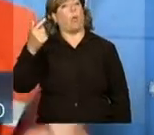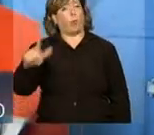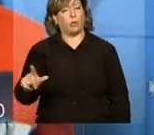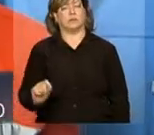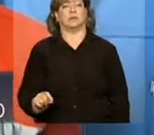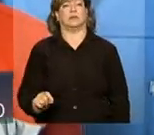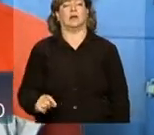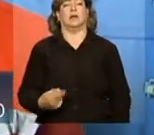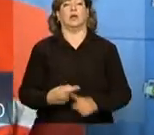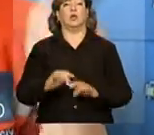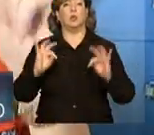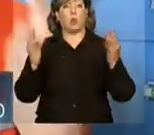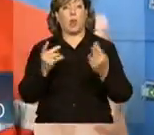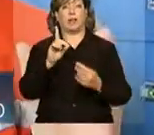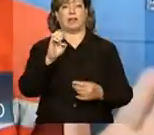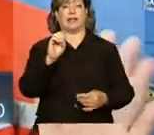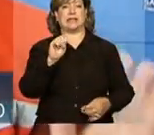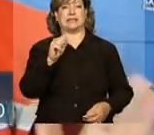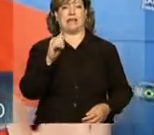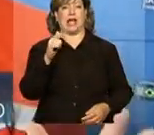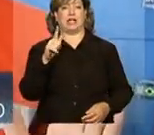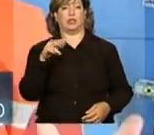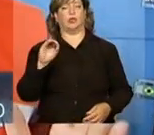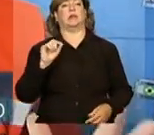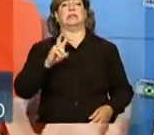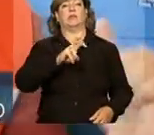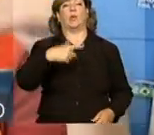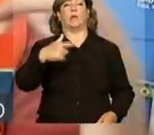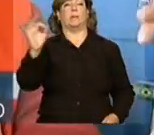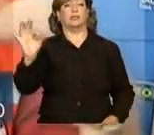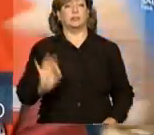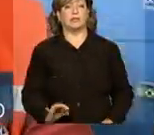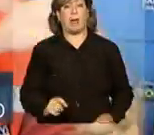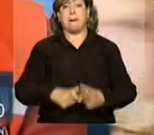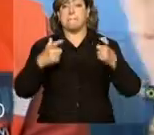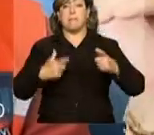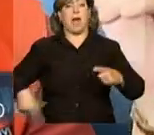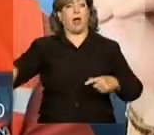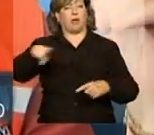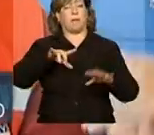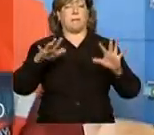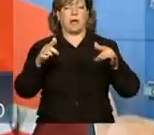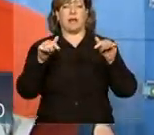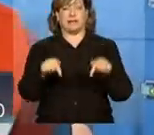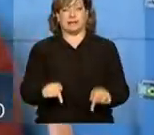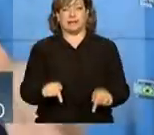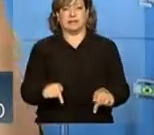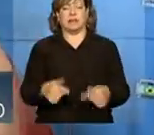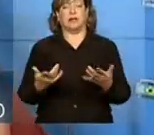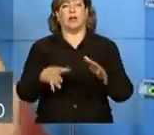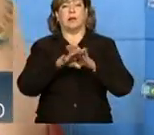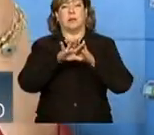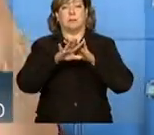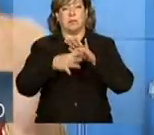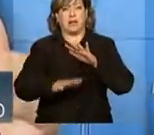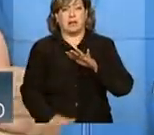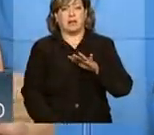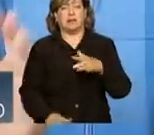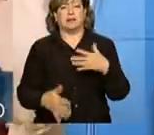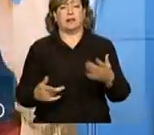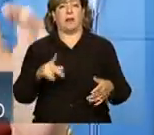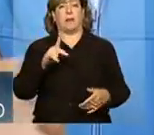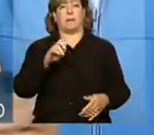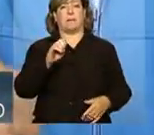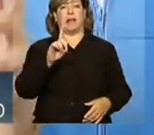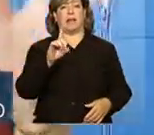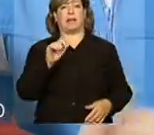deram deságio de 52%. A maioria nesse patamar. Caindo, portanto, o pedágio